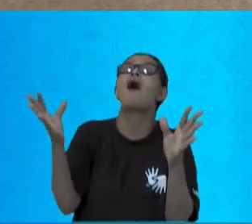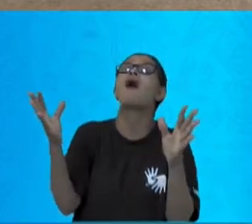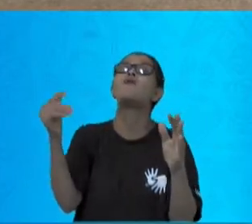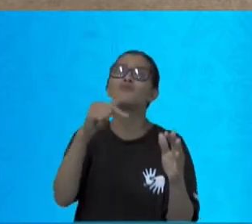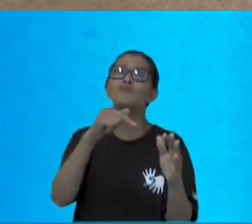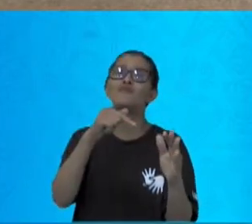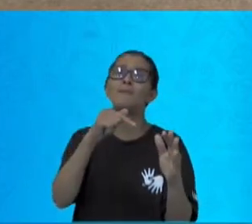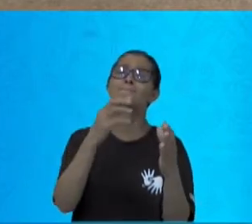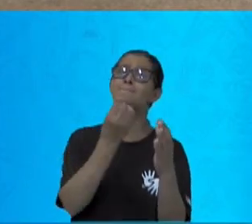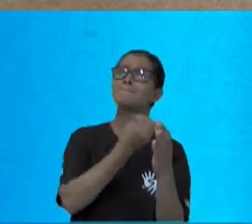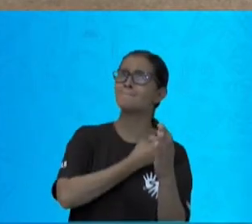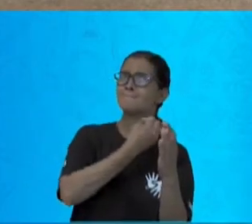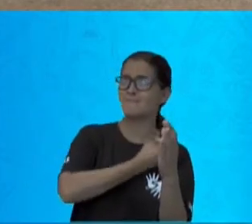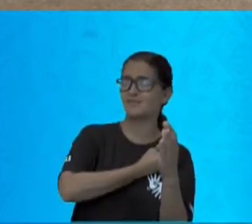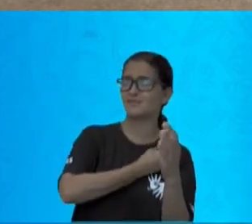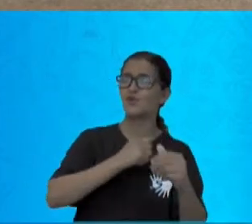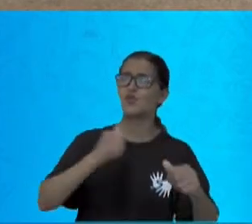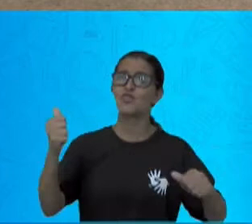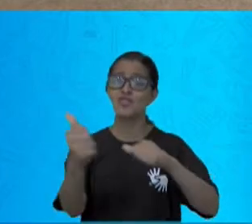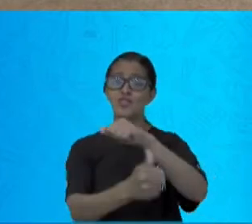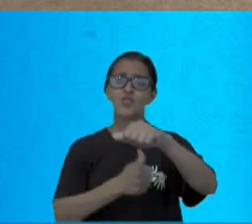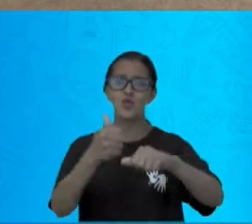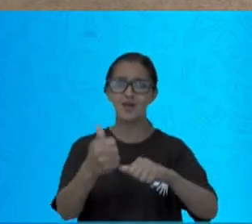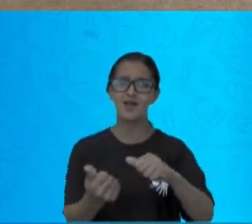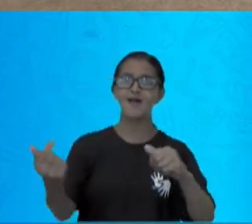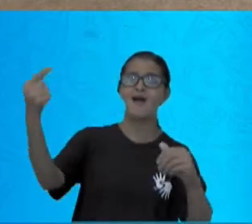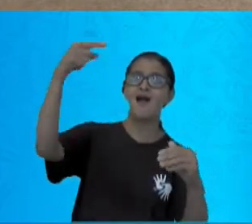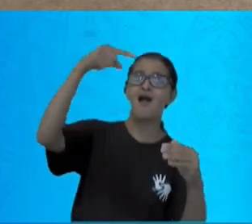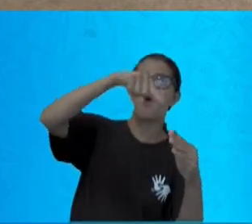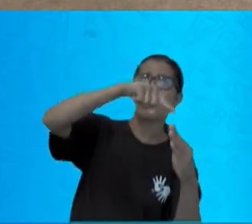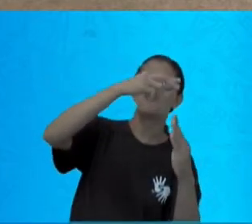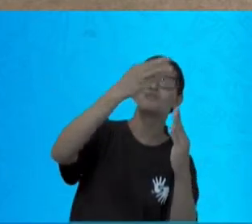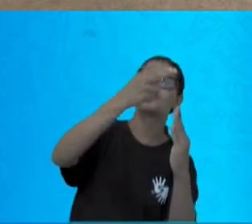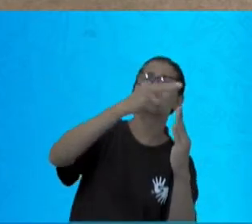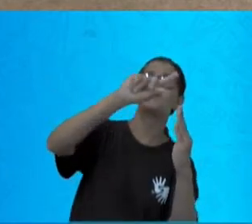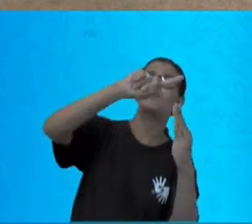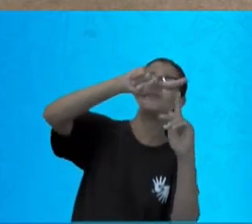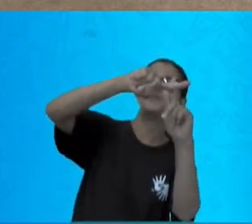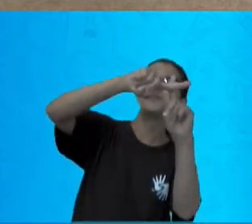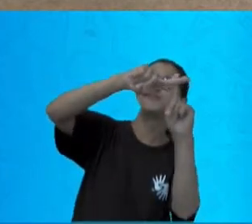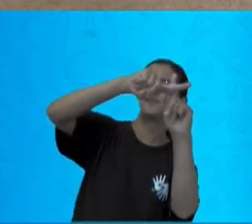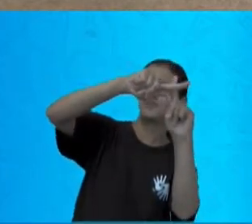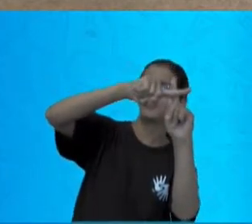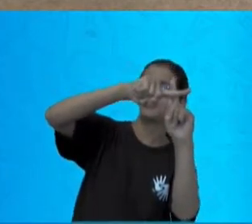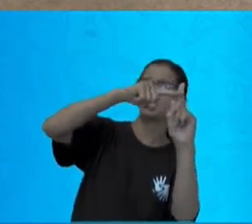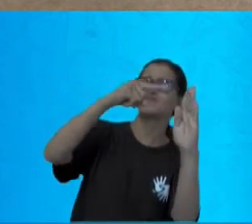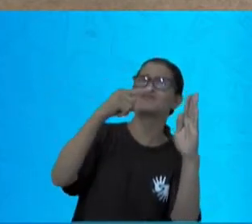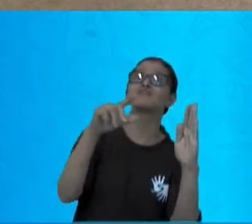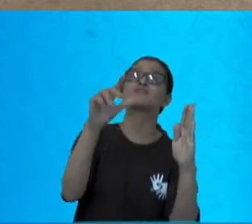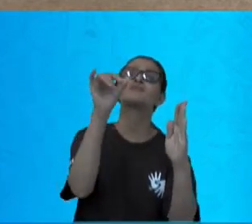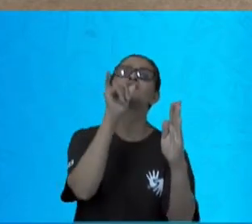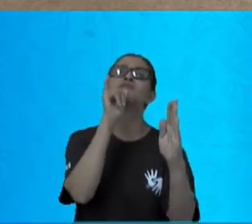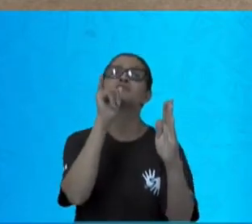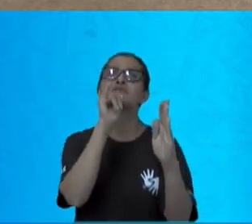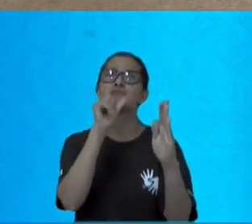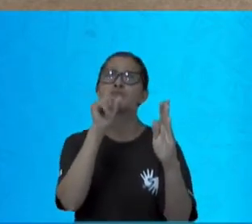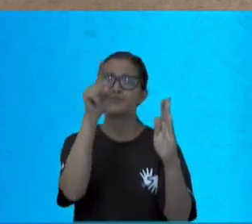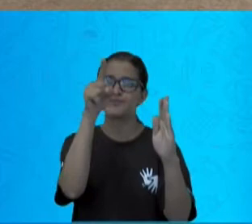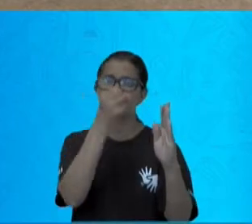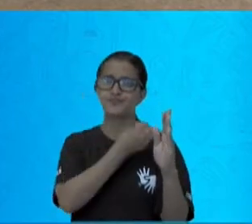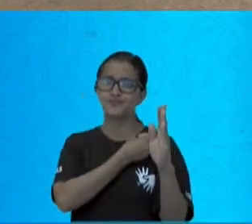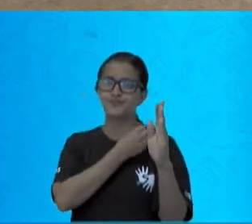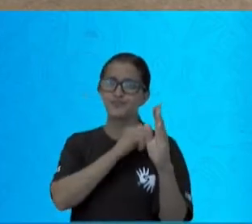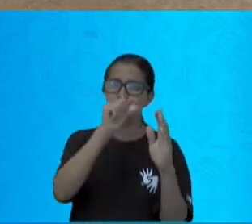inverso do número com o expoente positivo. Então, eu tenho aqui, por exemplo, 2 elevado a menos